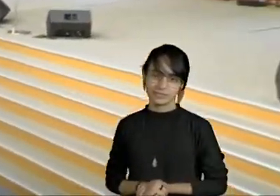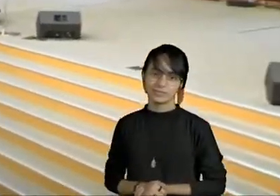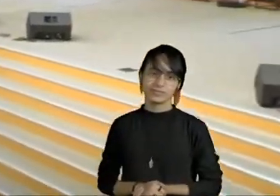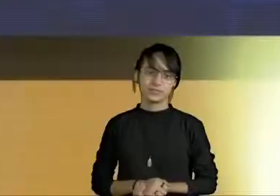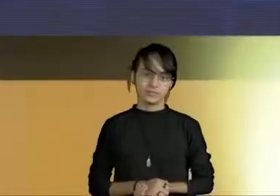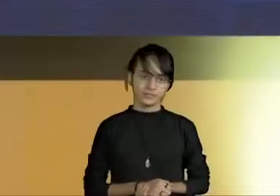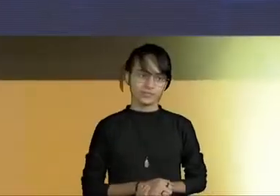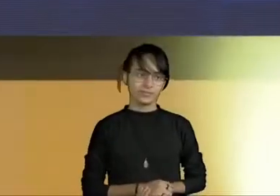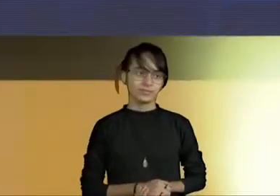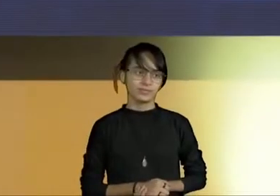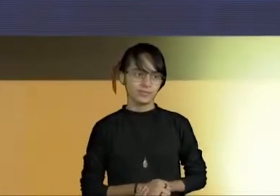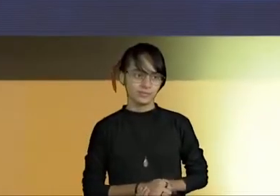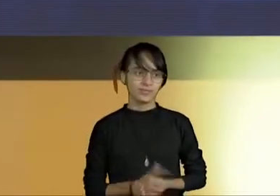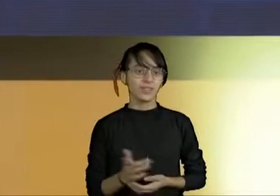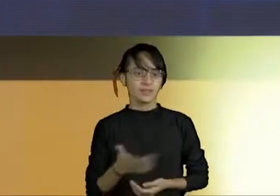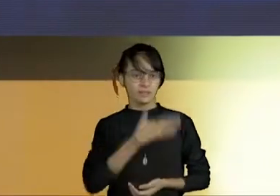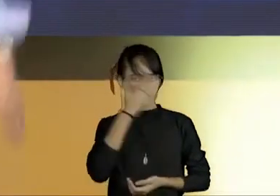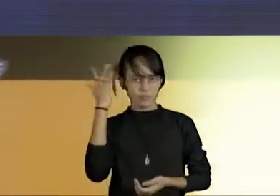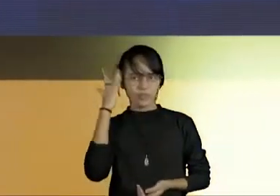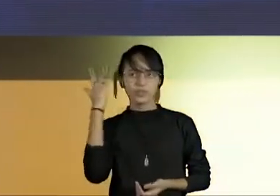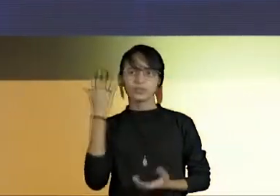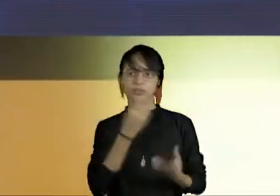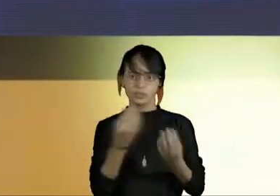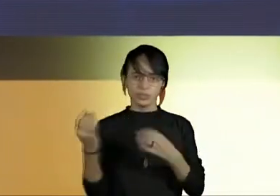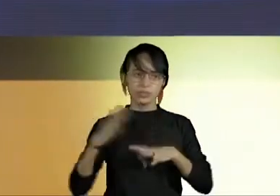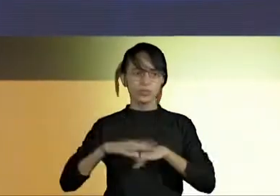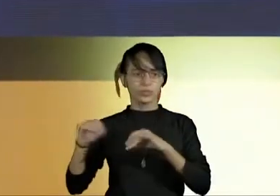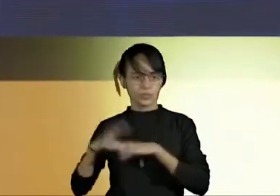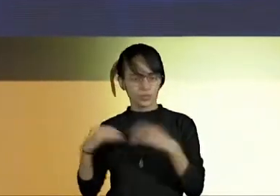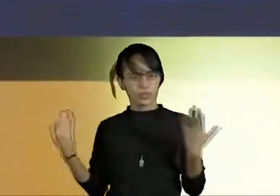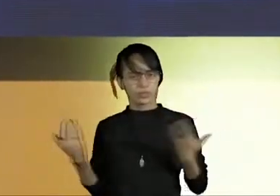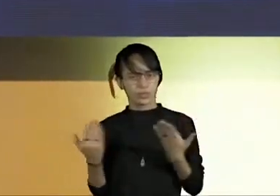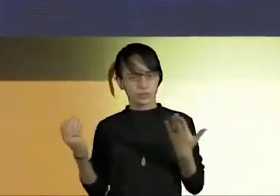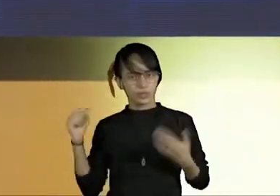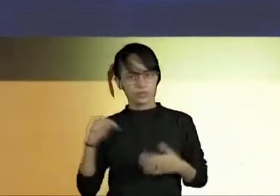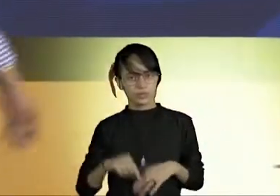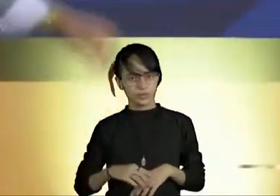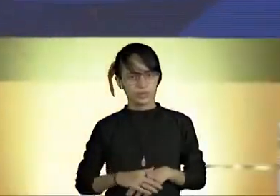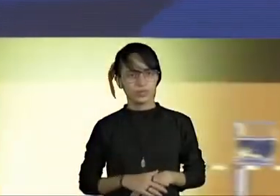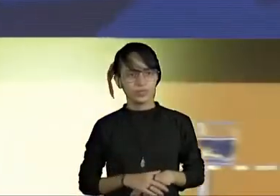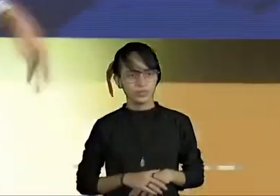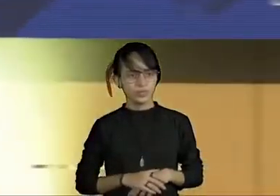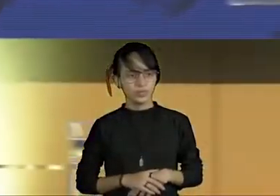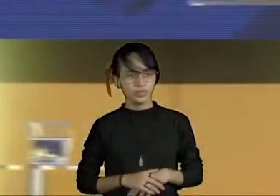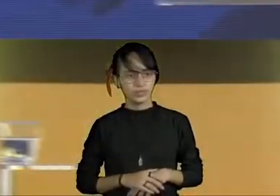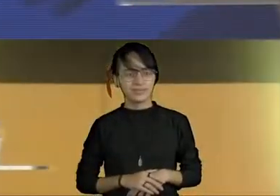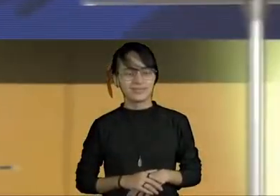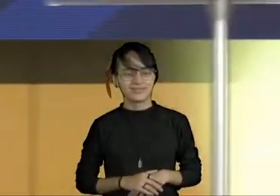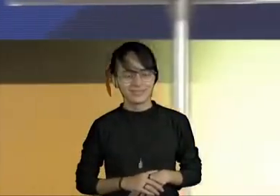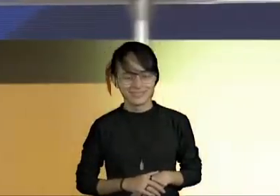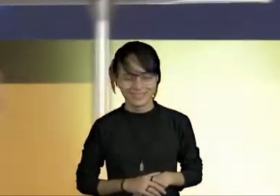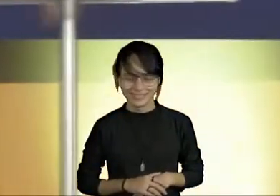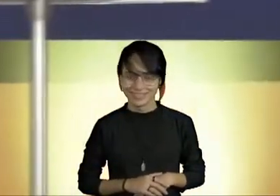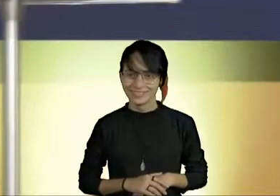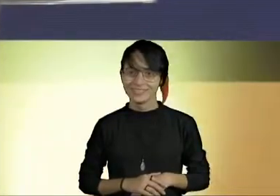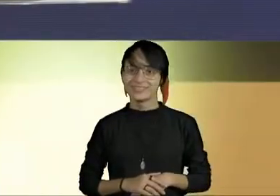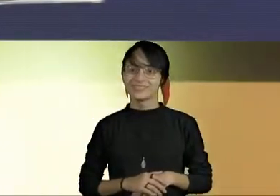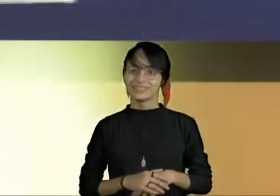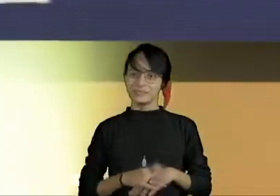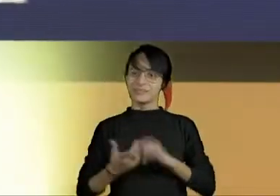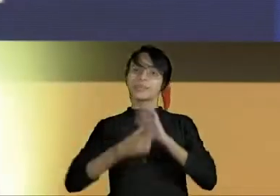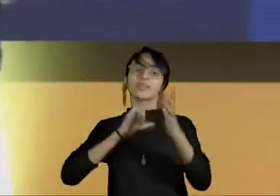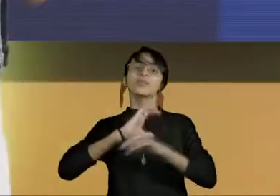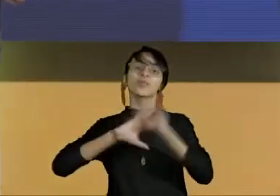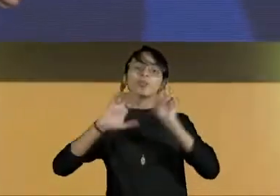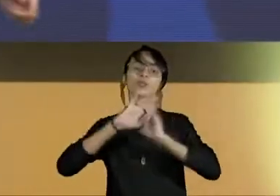Muita gente sendo curada hoje aqui, aleluia. Oh, eu acho que você não me ouviu, eu vou falar de novo. Antes desse